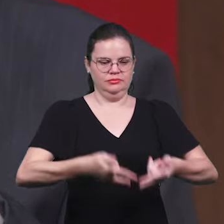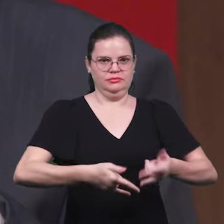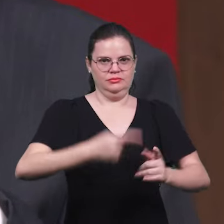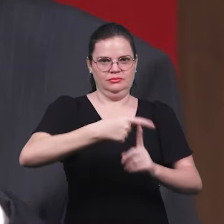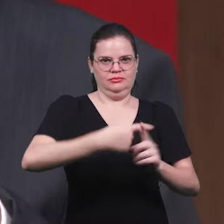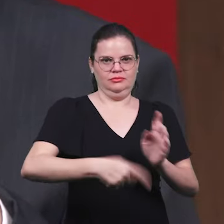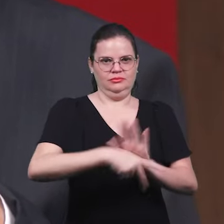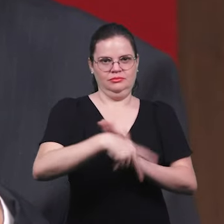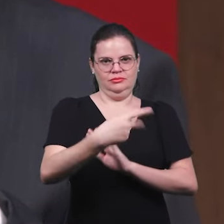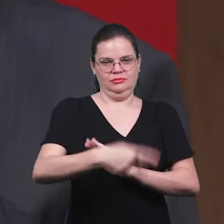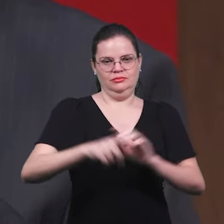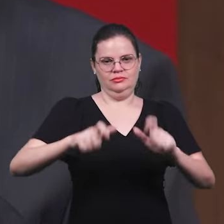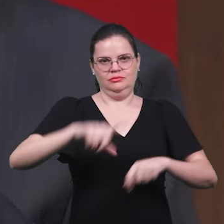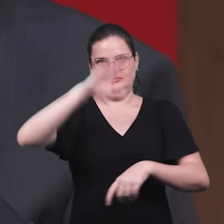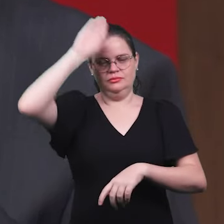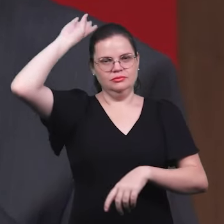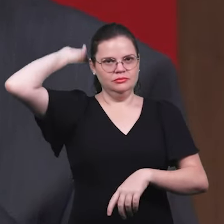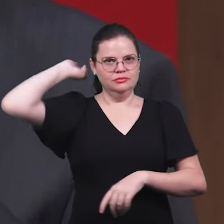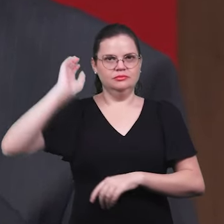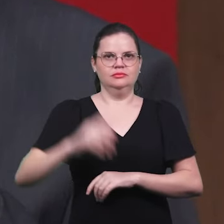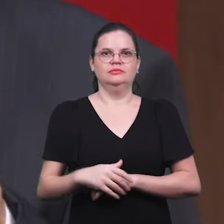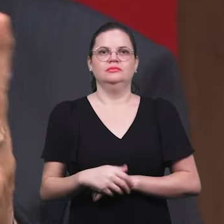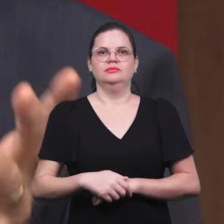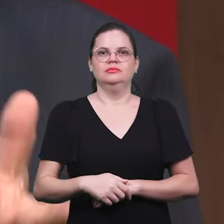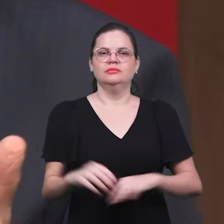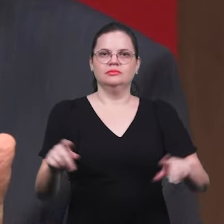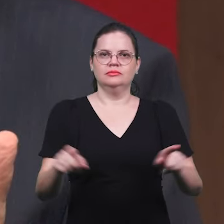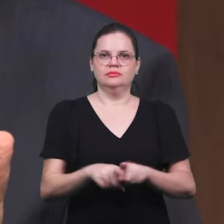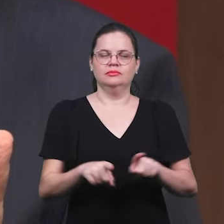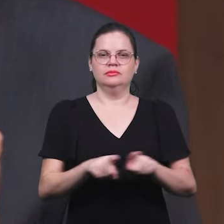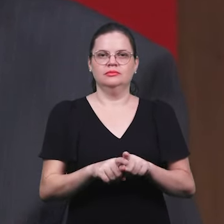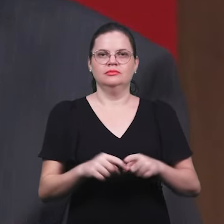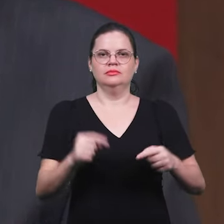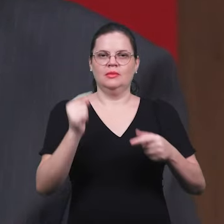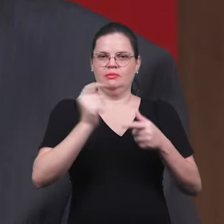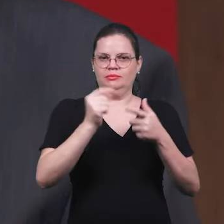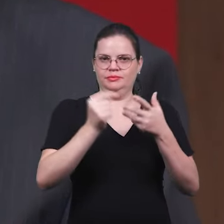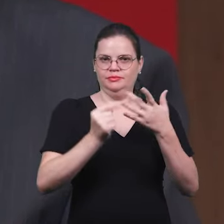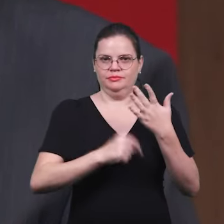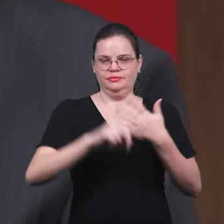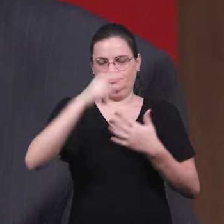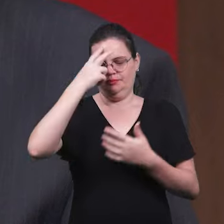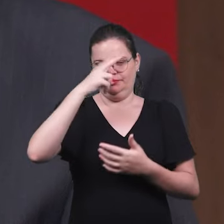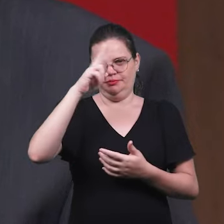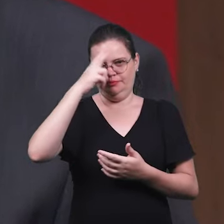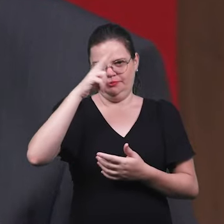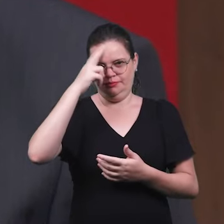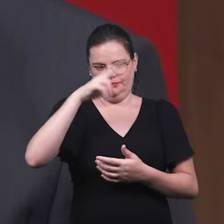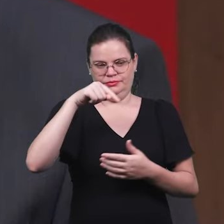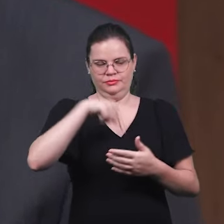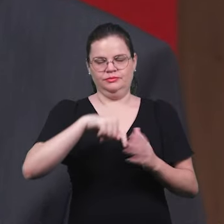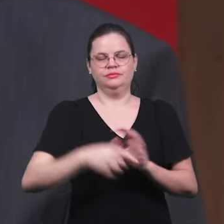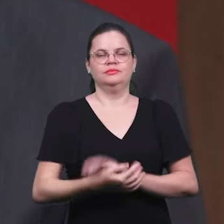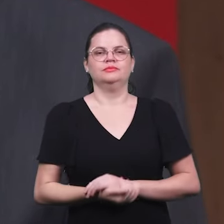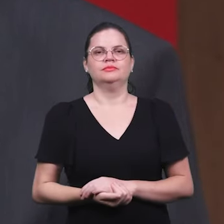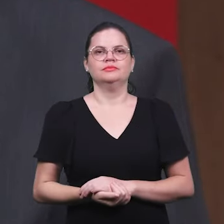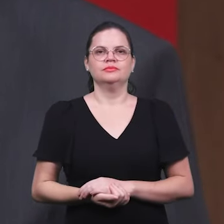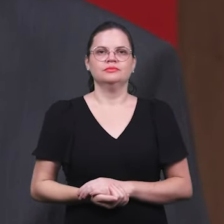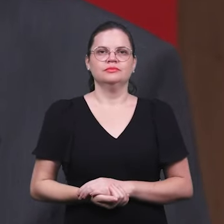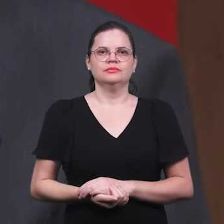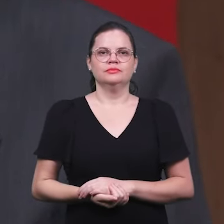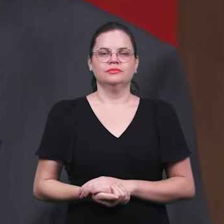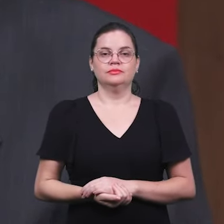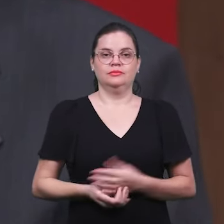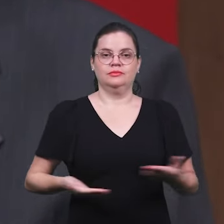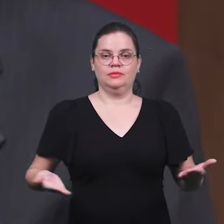Roma e o extenso roteiro que tem dentro deste título.